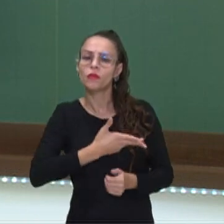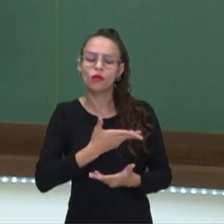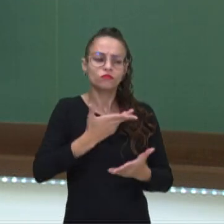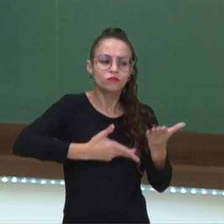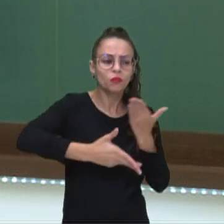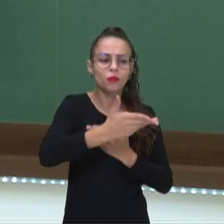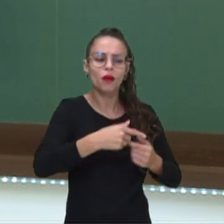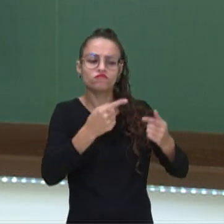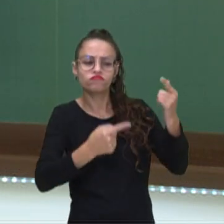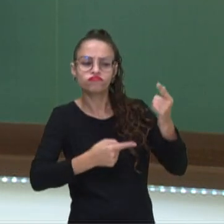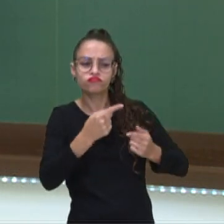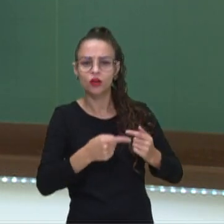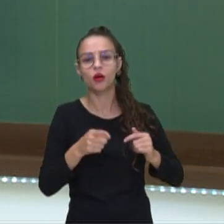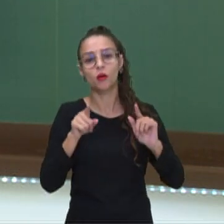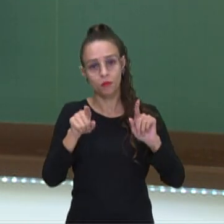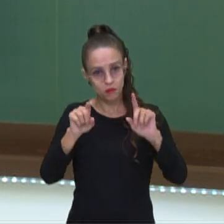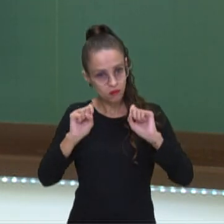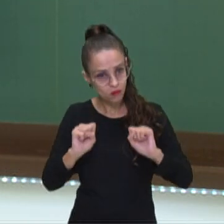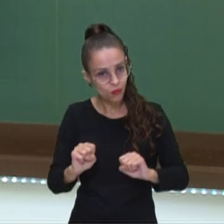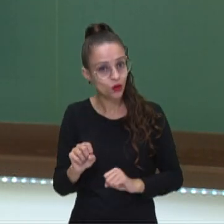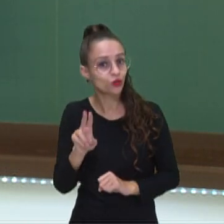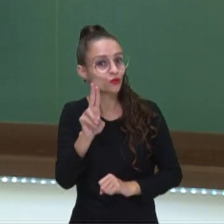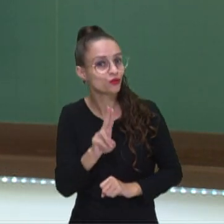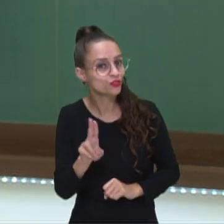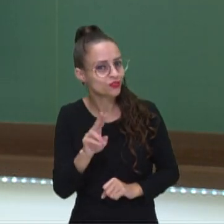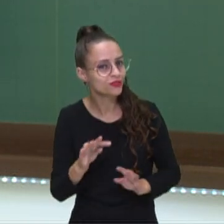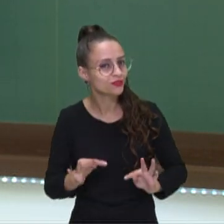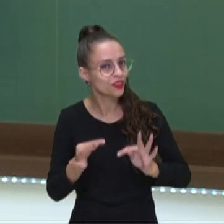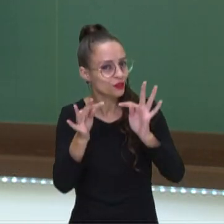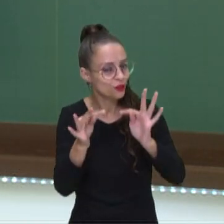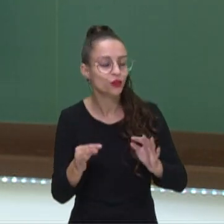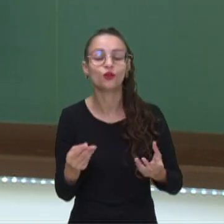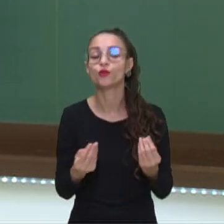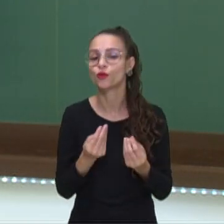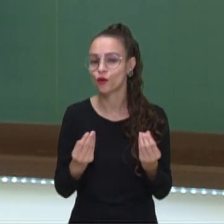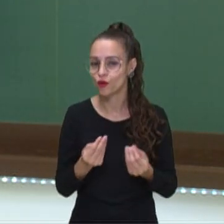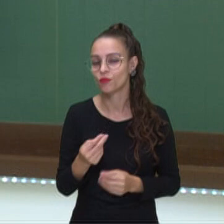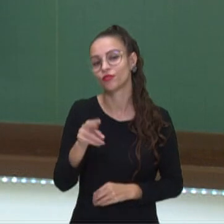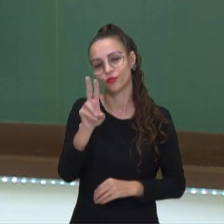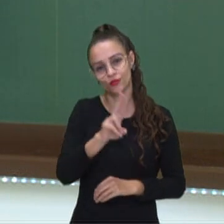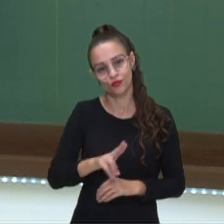colegas. Você pode fazer isso utilizando a tecnologia, através de